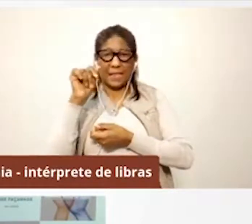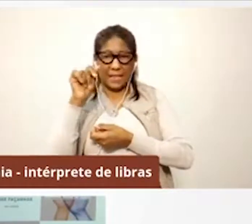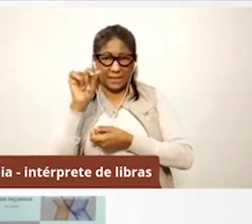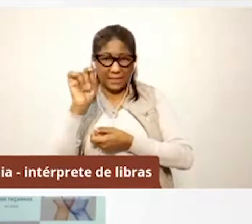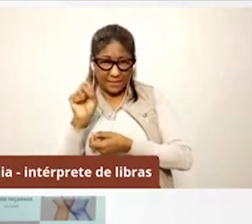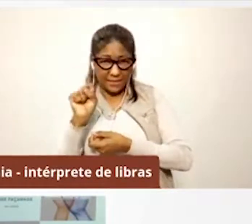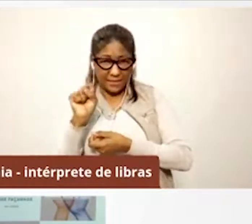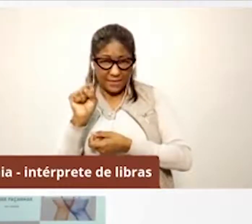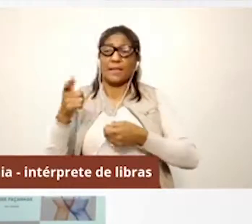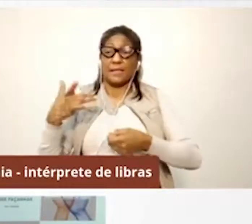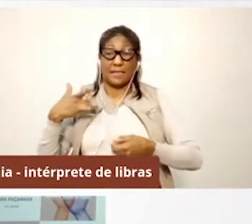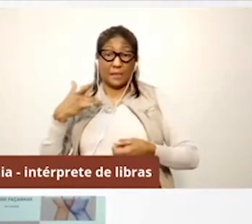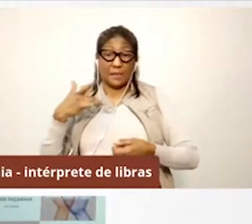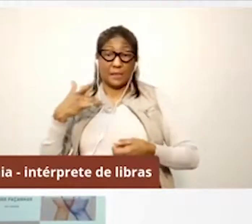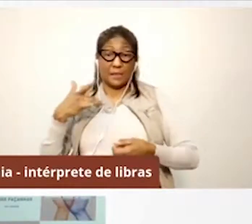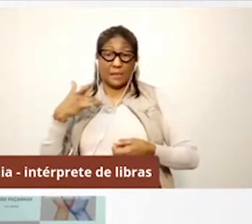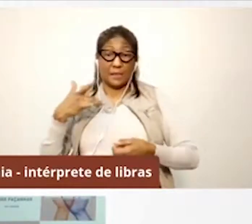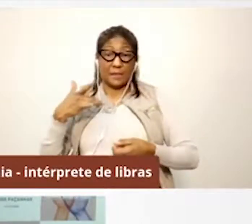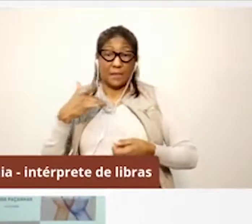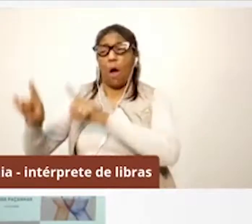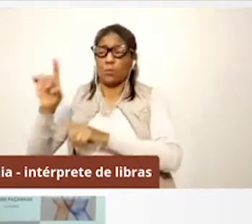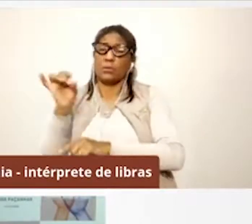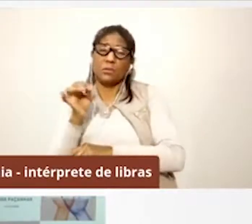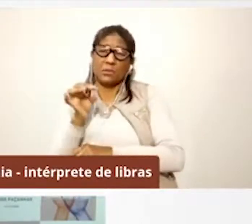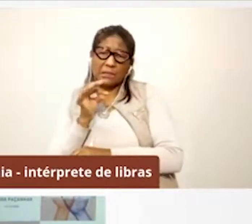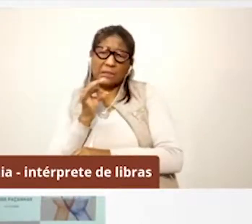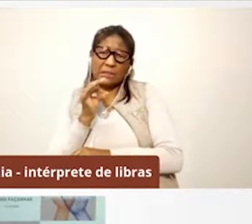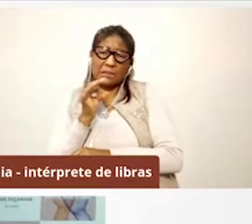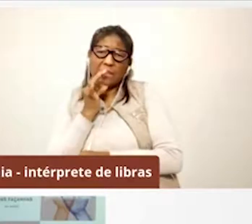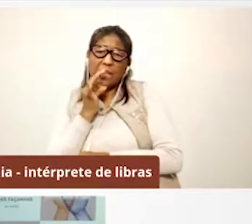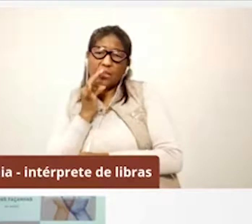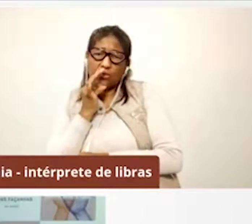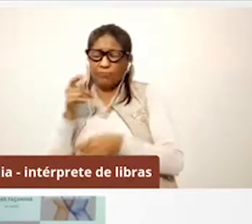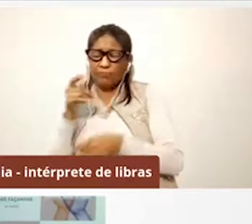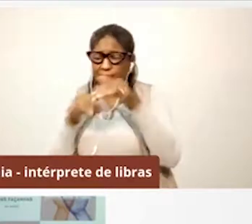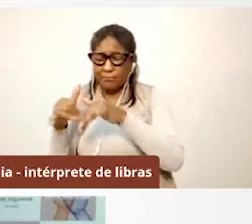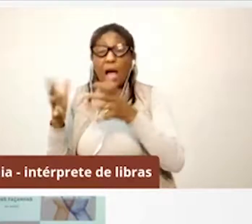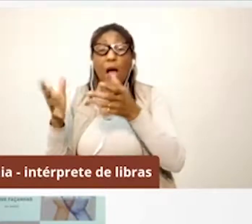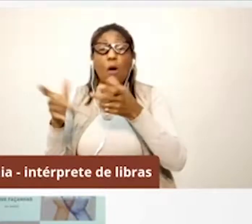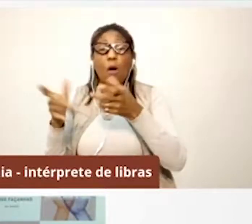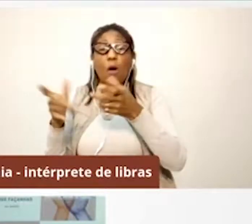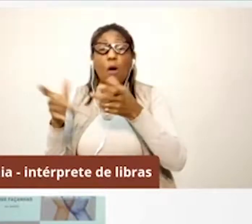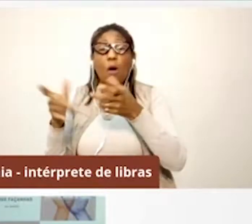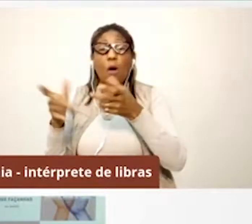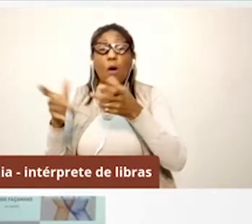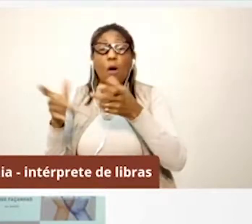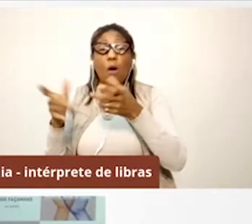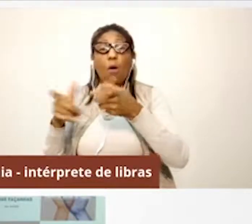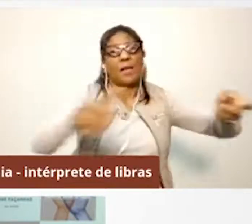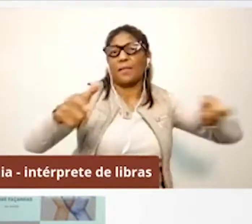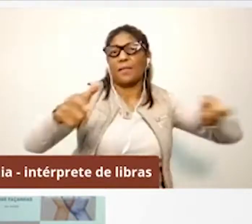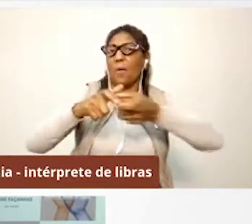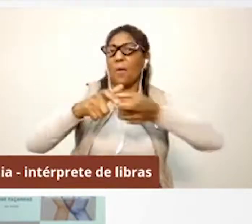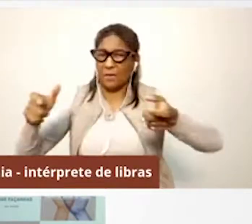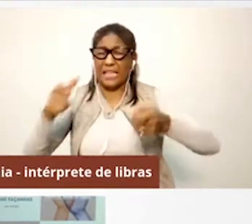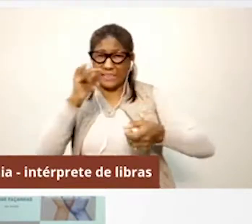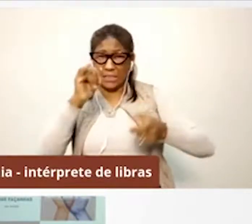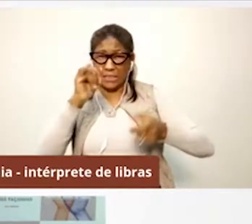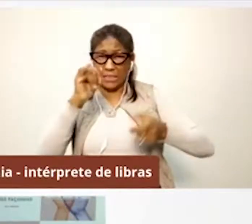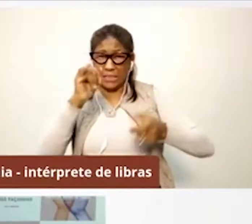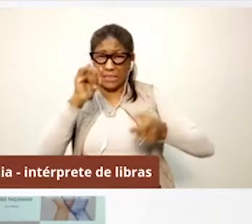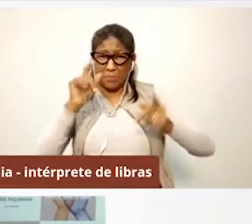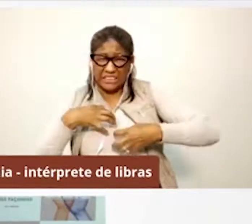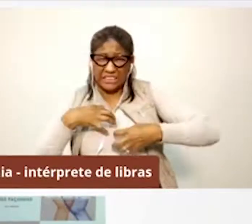estamos ampliando para também os assintomáticos, que estão no mesmo